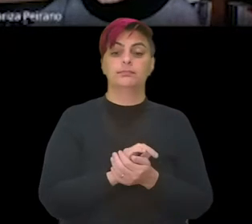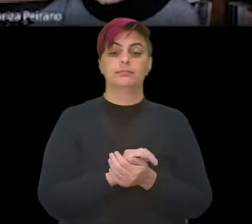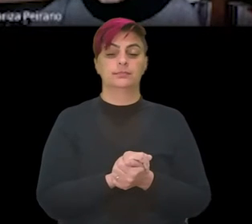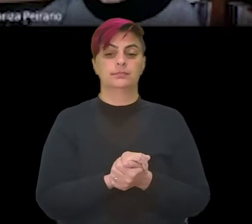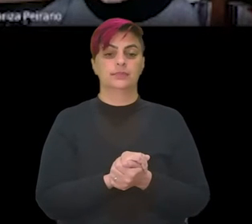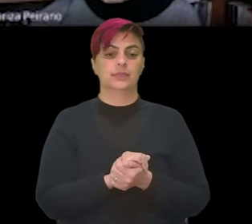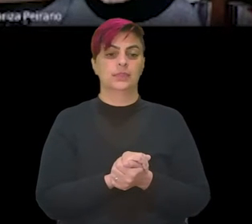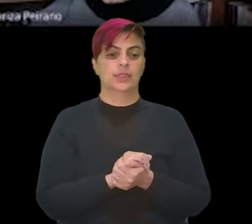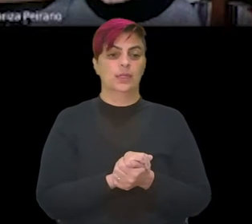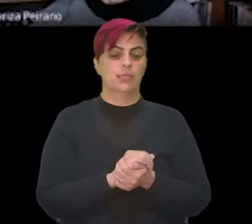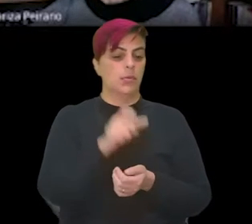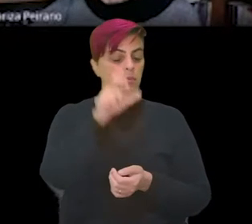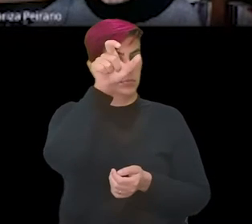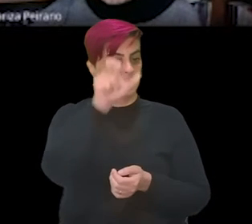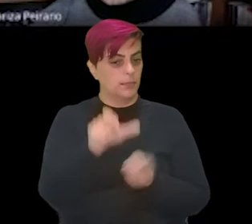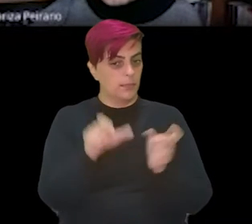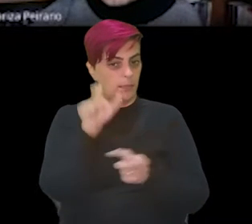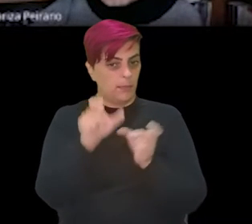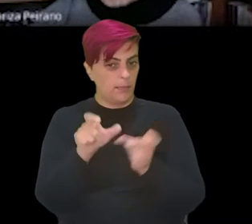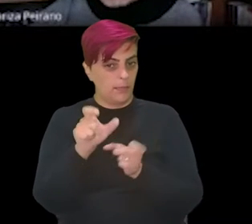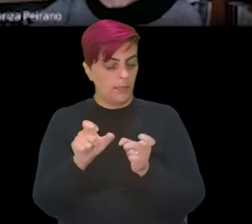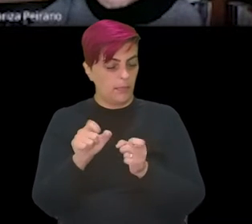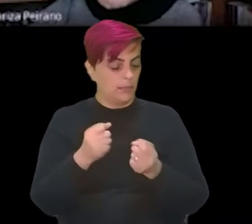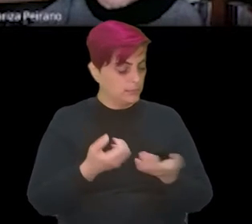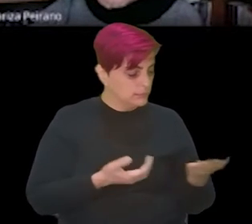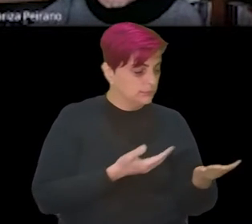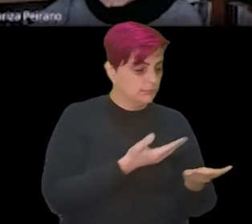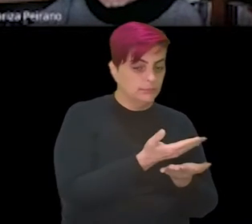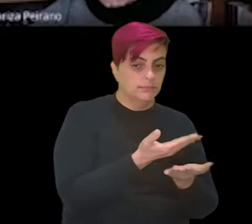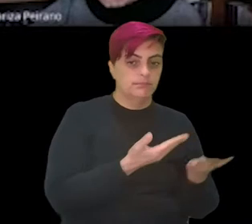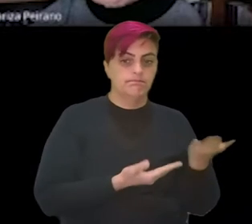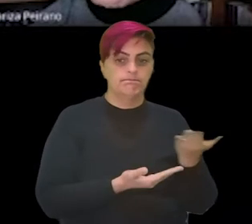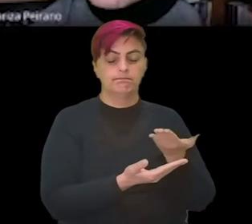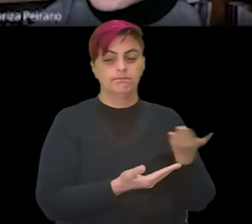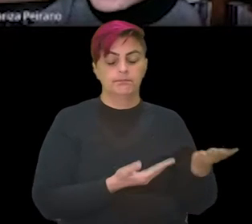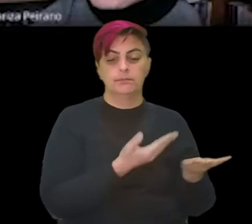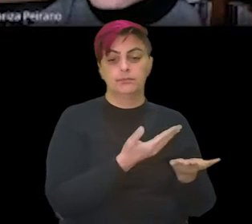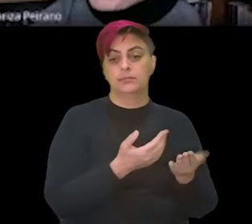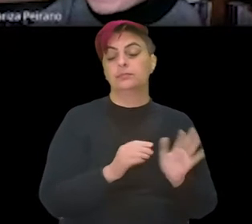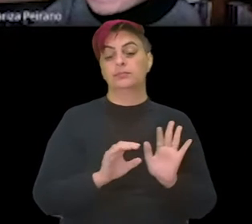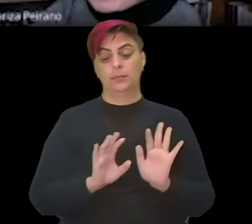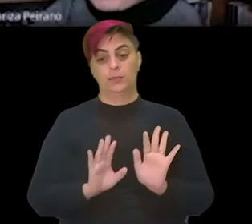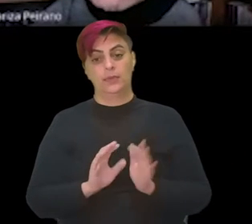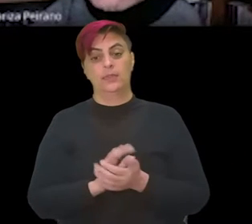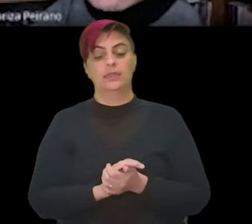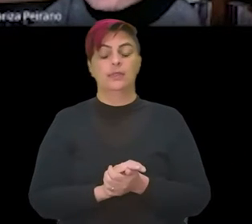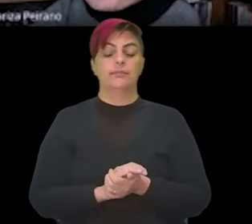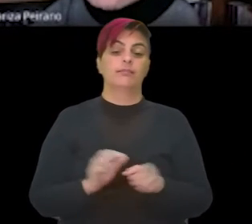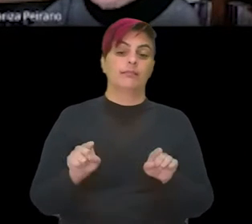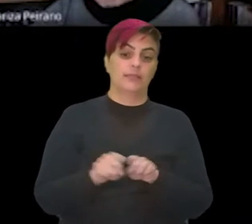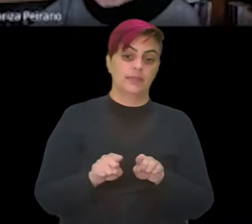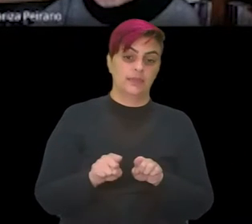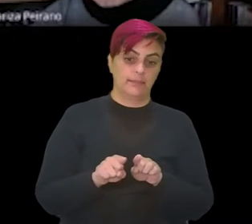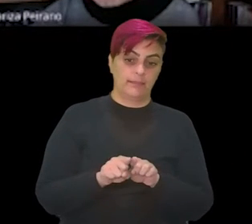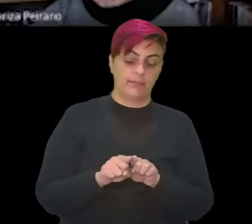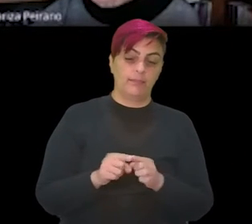intersubjetividade entre o etnógrafo e as pessoas com quem convive. Convive nem os dados frios ou